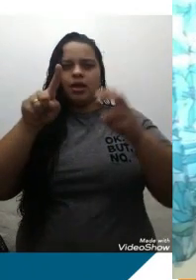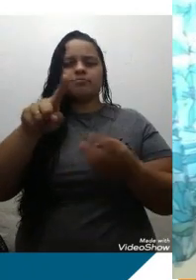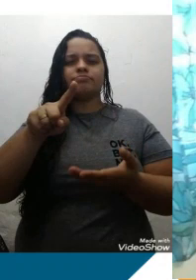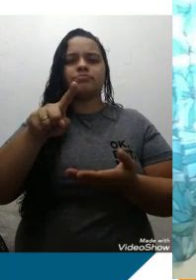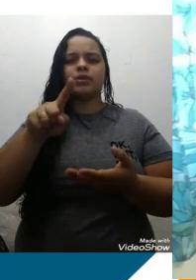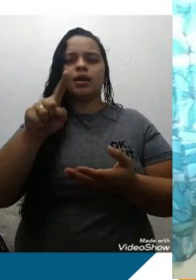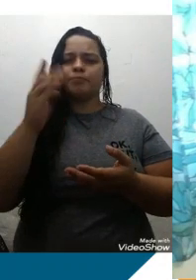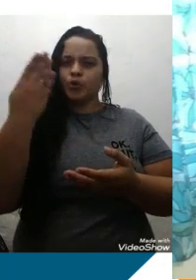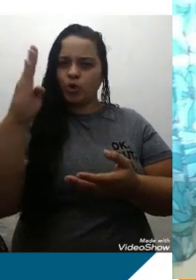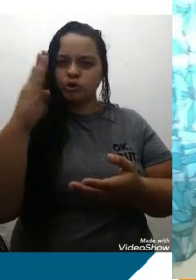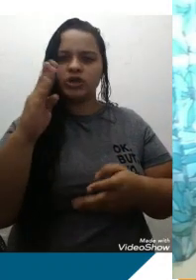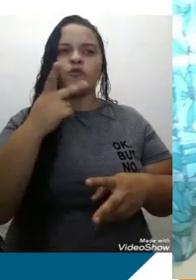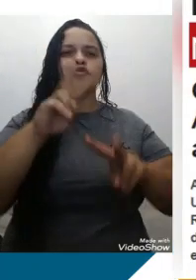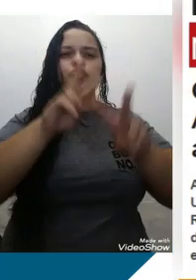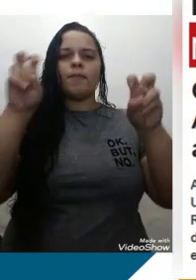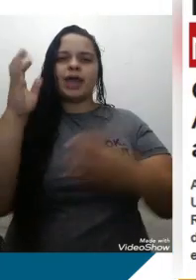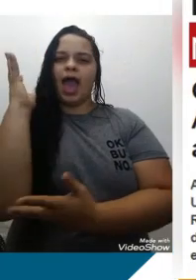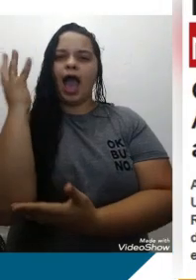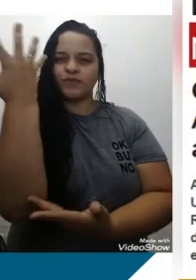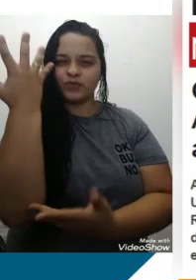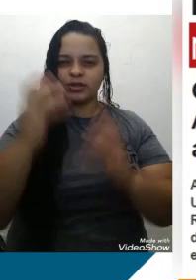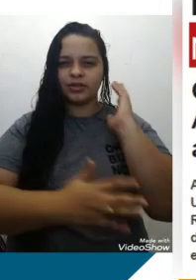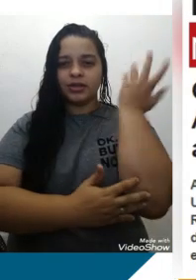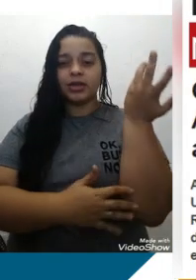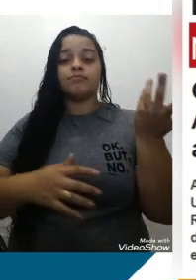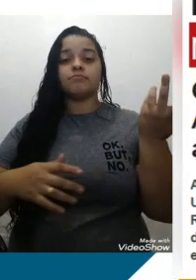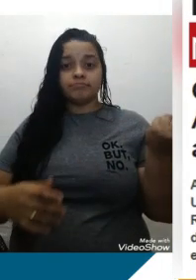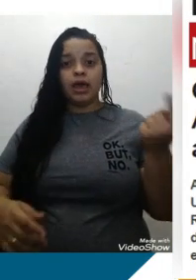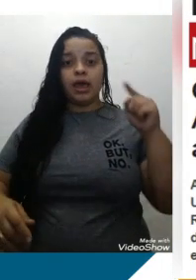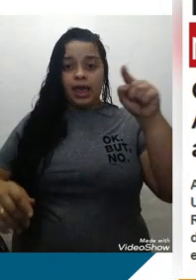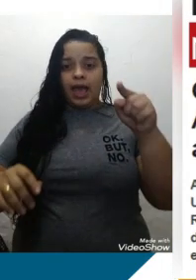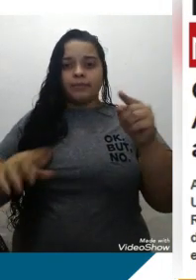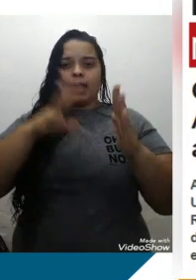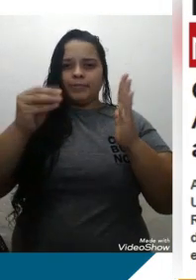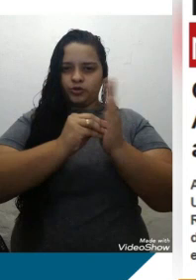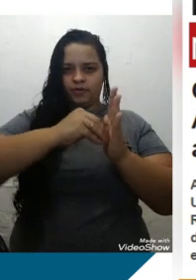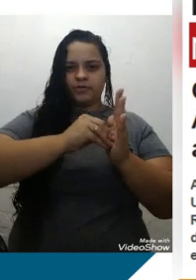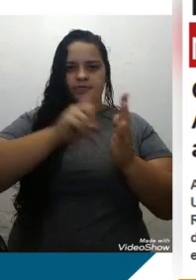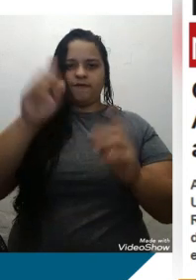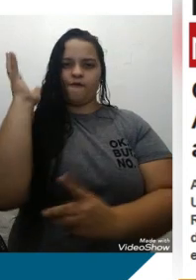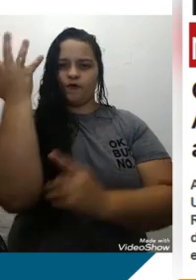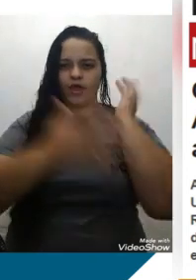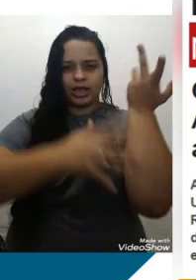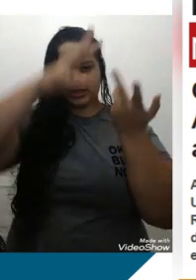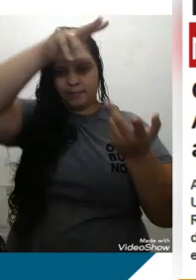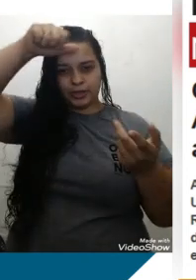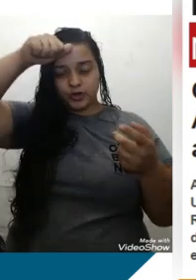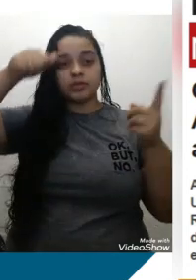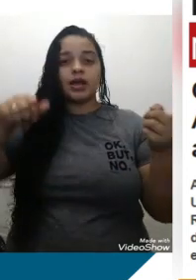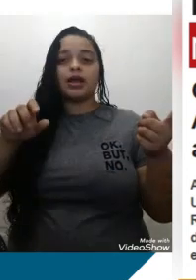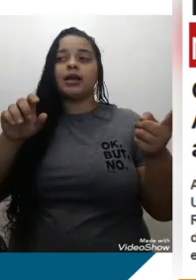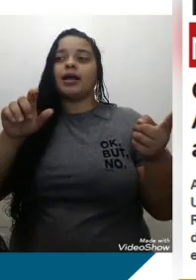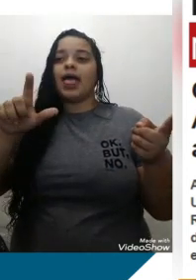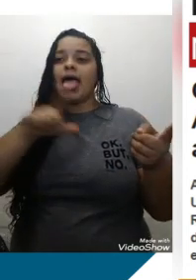árvores que existiam, etc. E a descoberta é que muitas espécies da floresta amazônica não são originais da